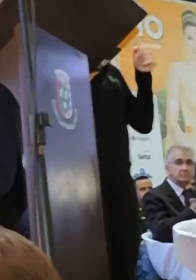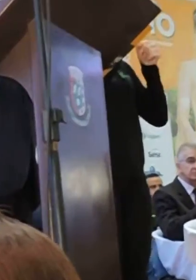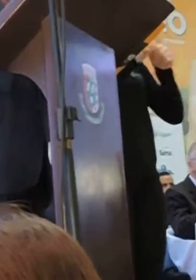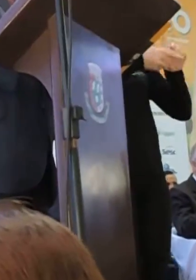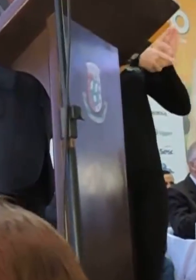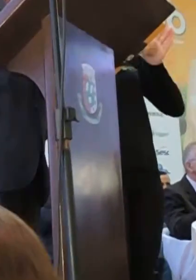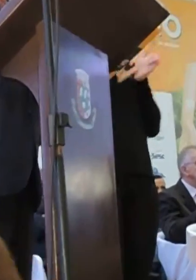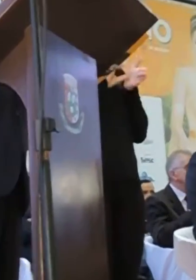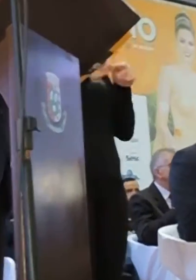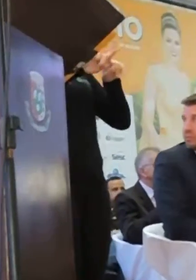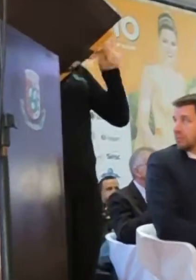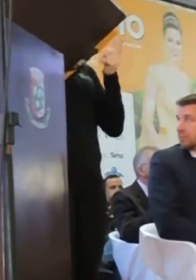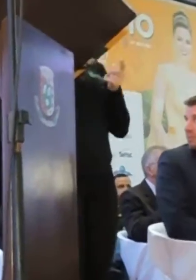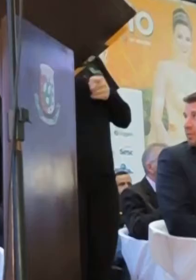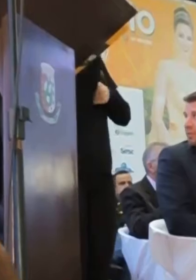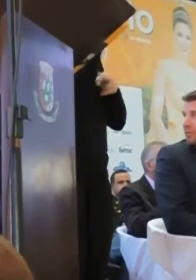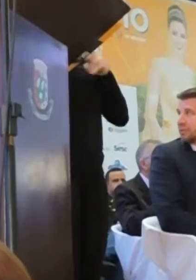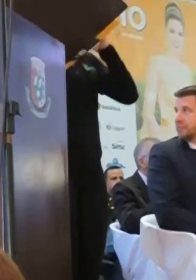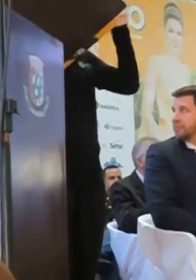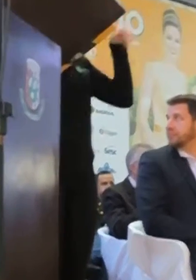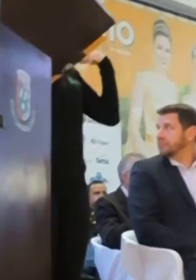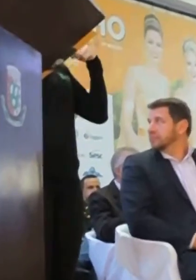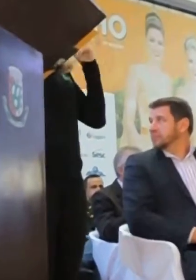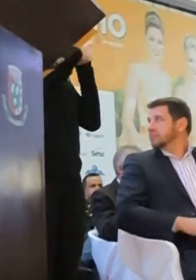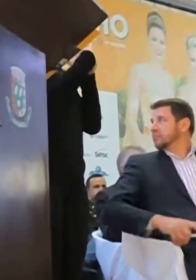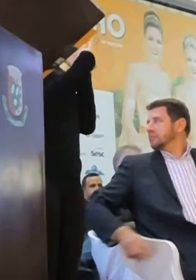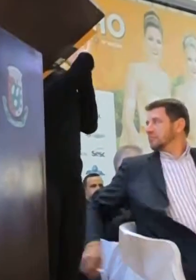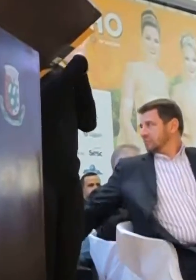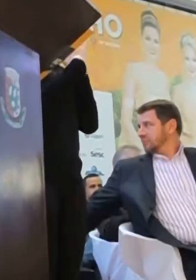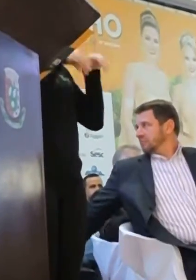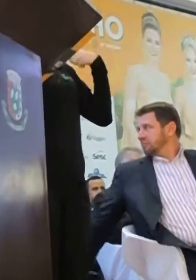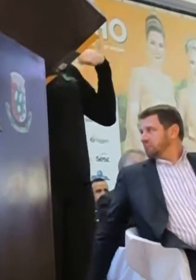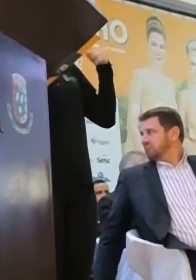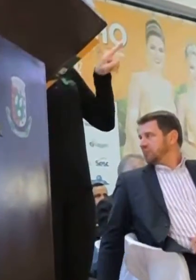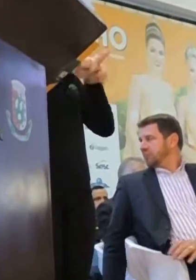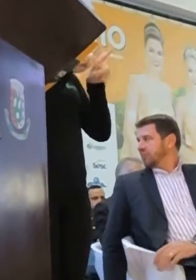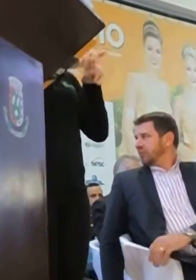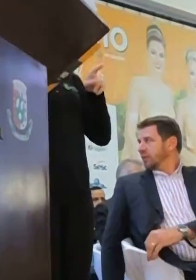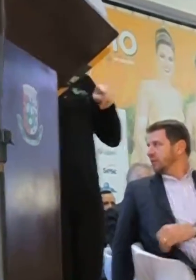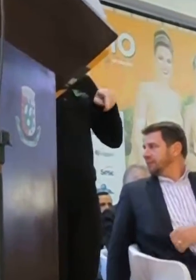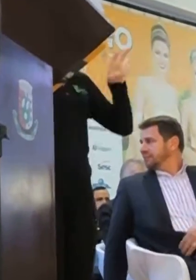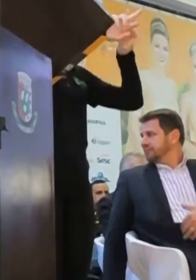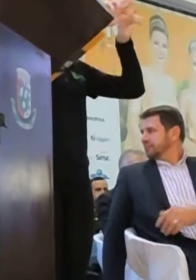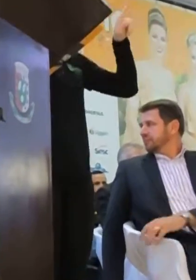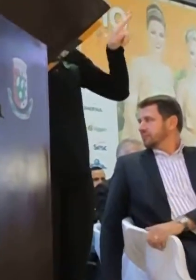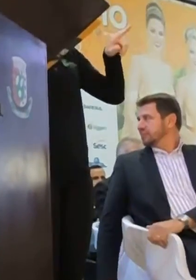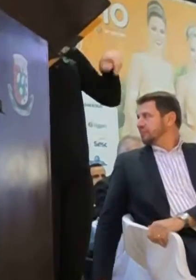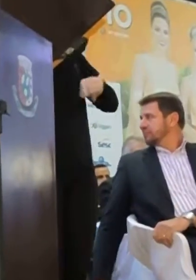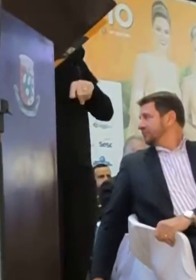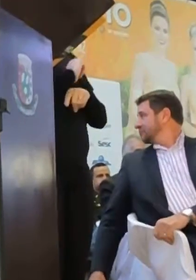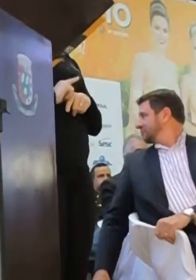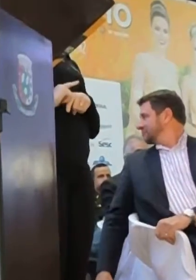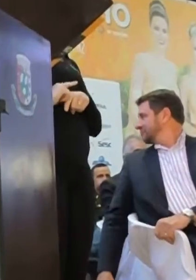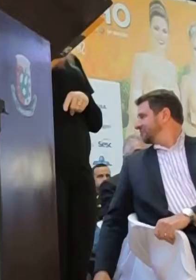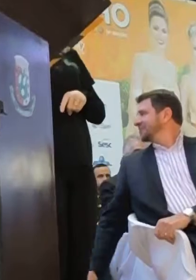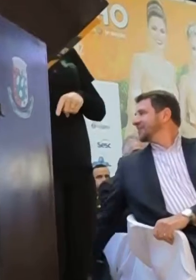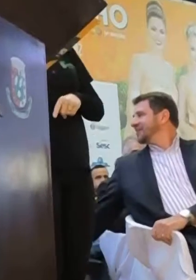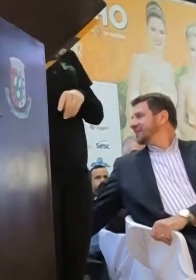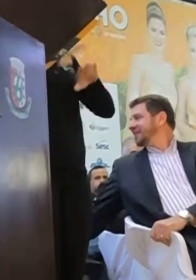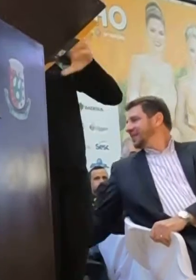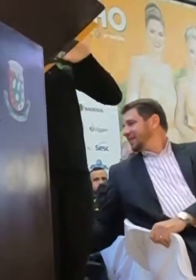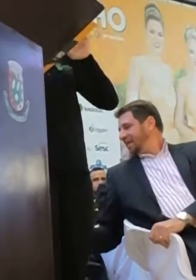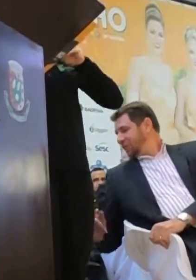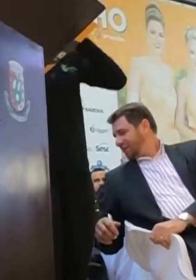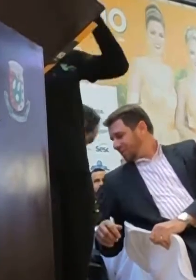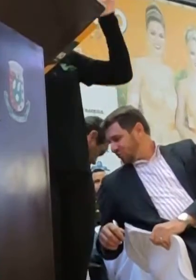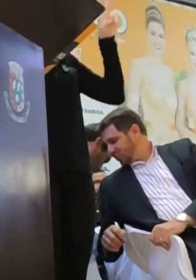antes. Mas a nossa região precisa de atenção, precisa de um olhar diferenciado dos governantes. Toda a